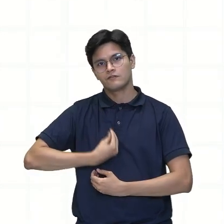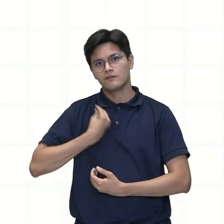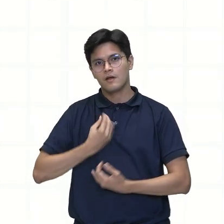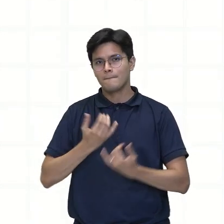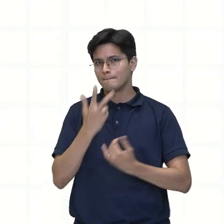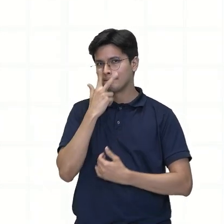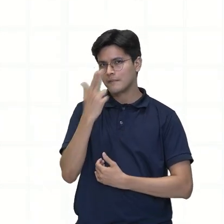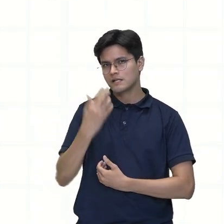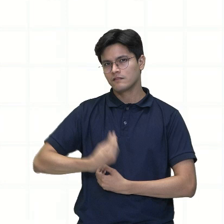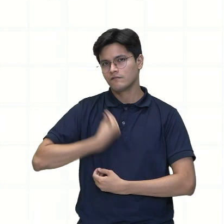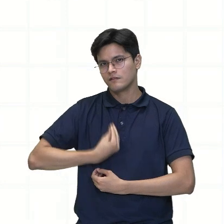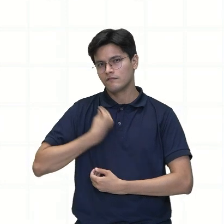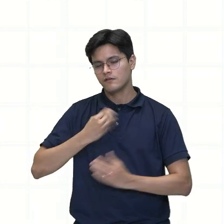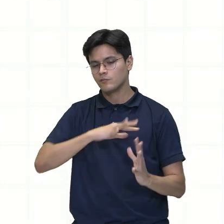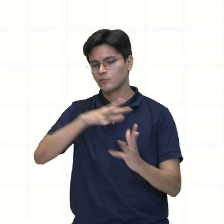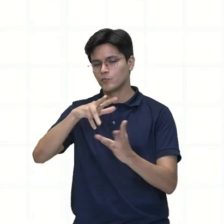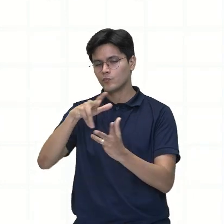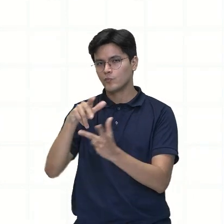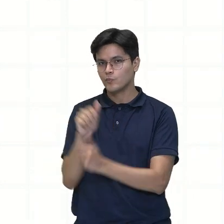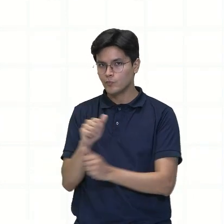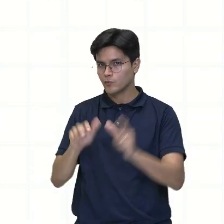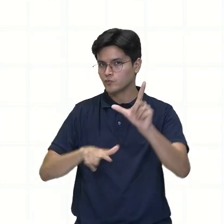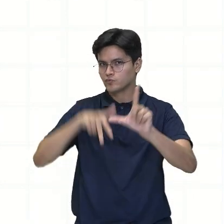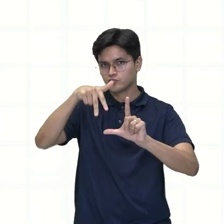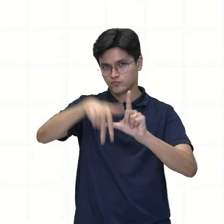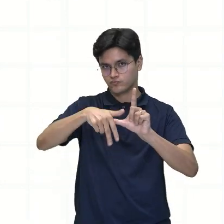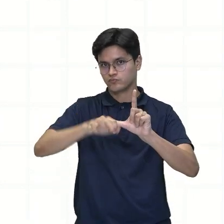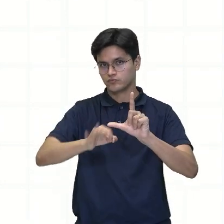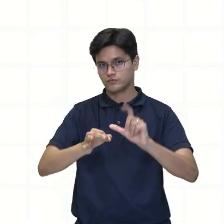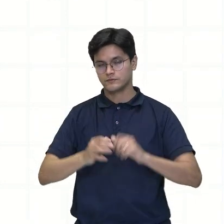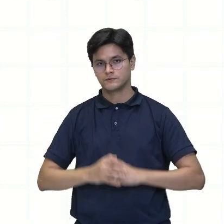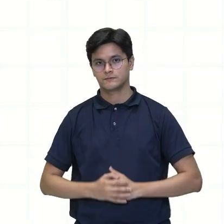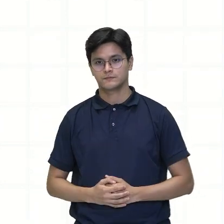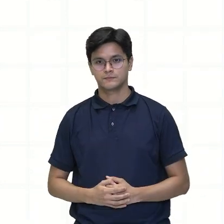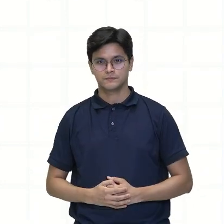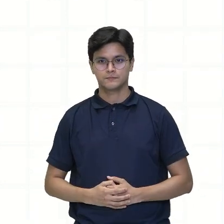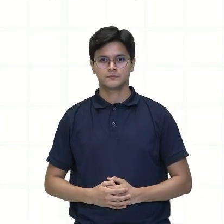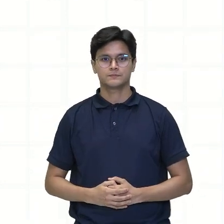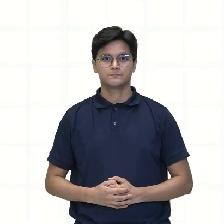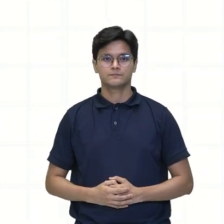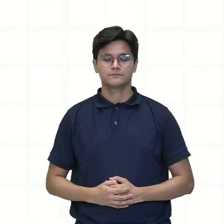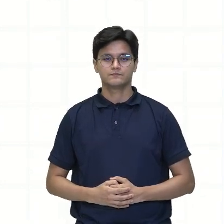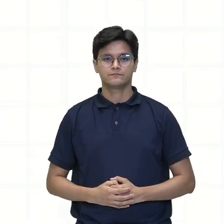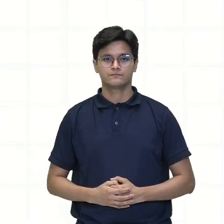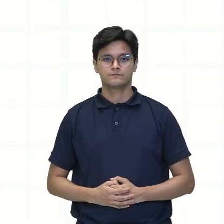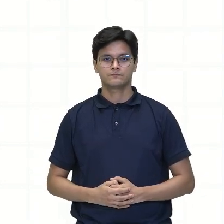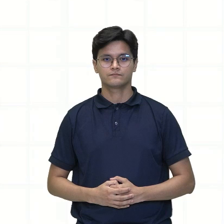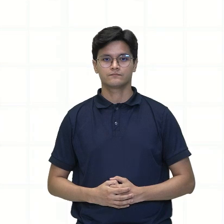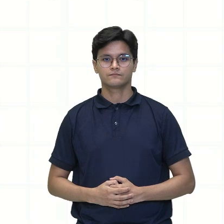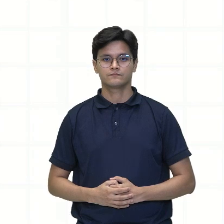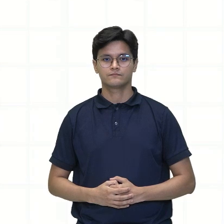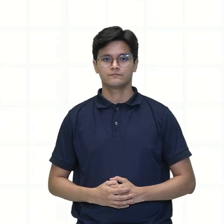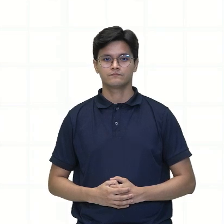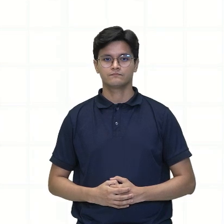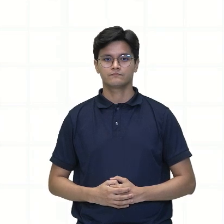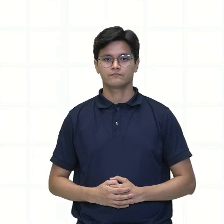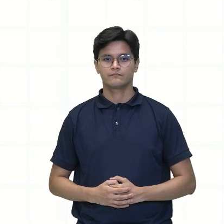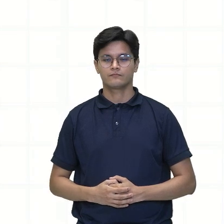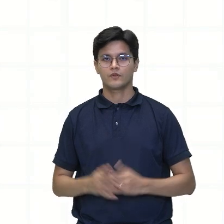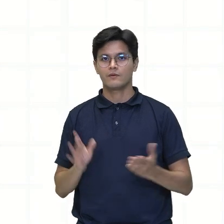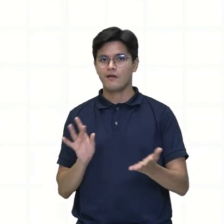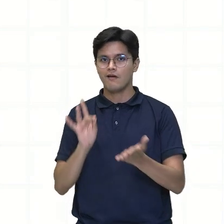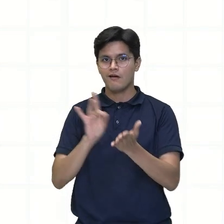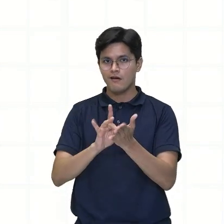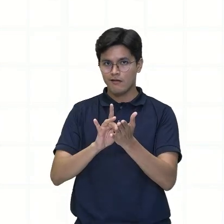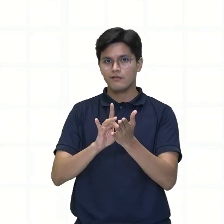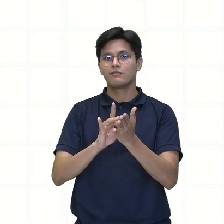as virtual reality, né? Tais como a realidade virtual e a realidade